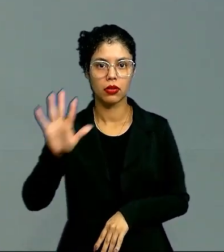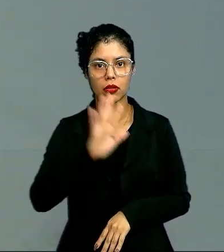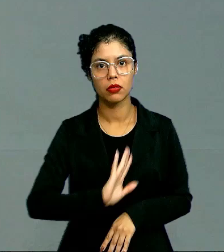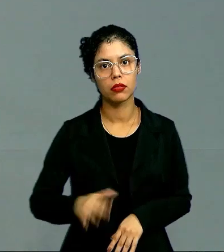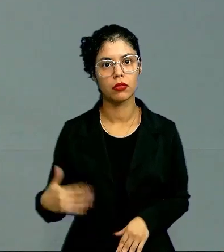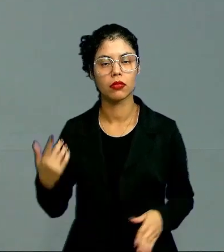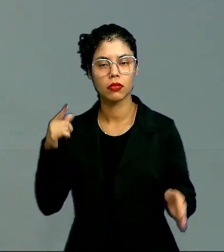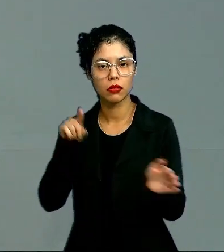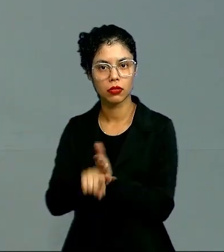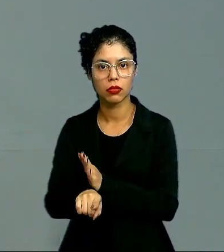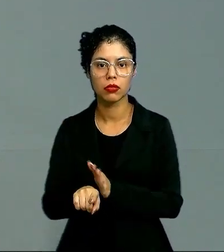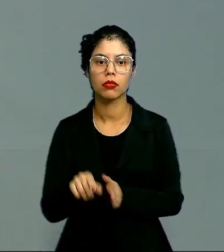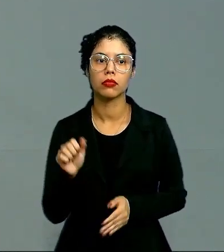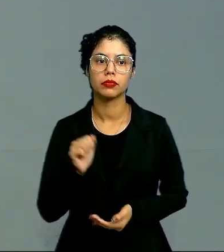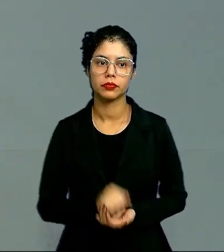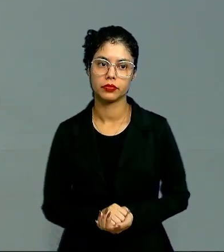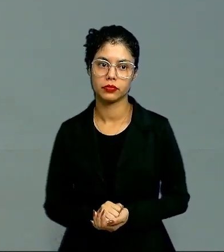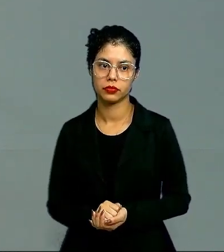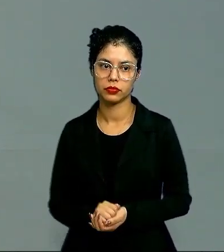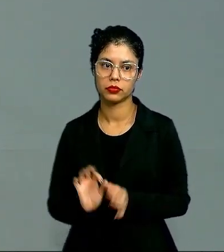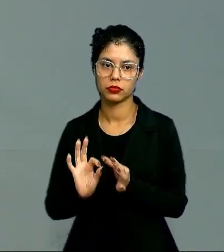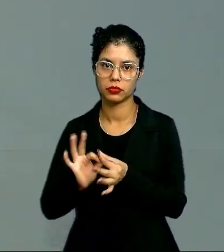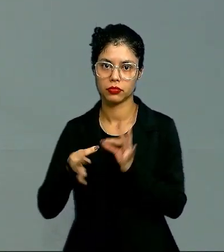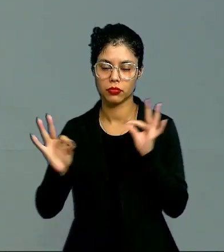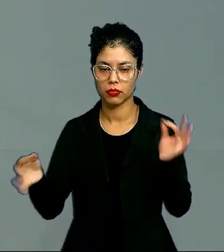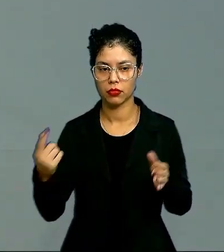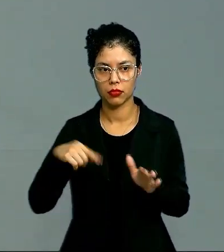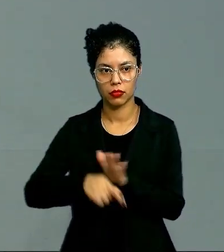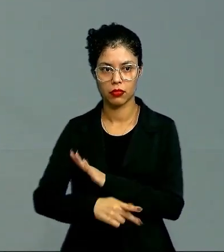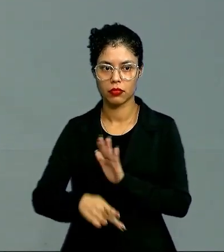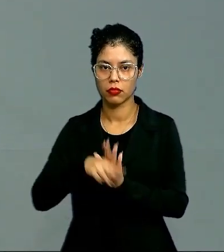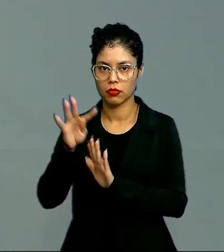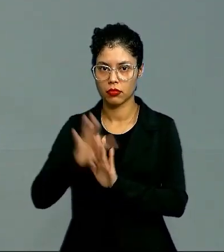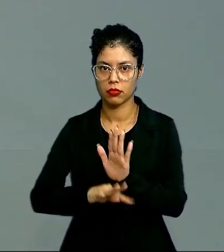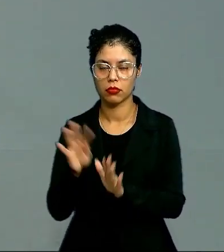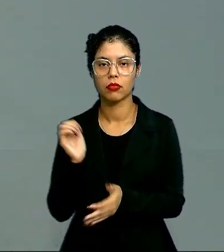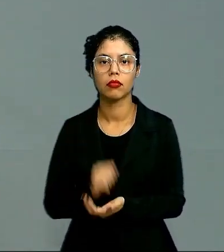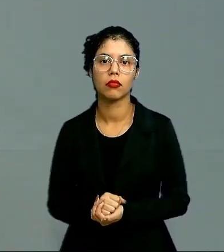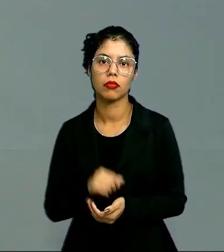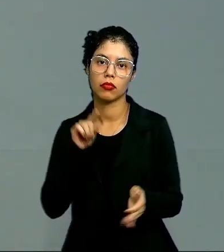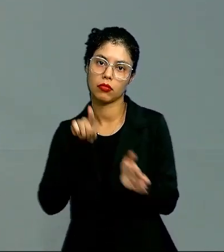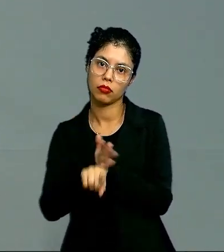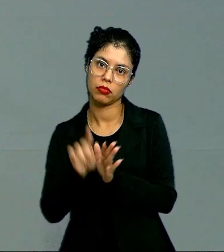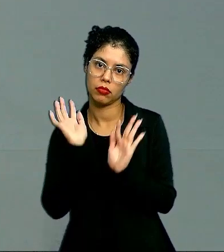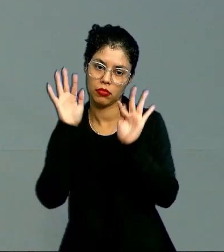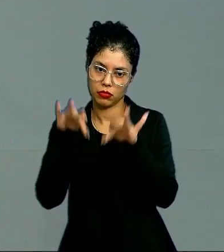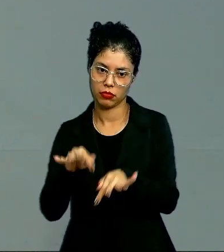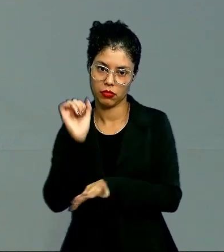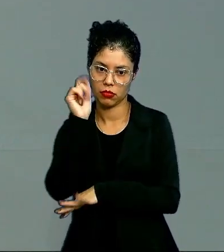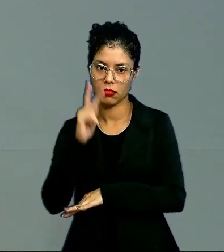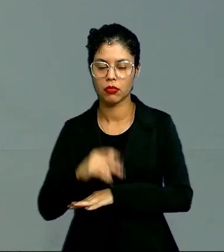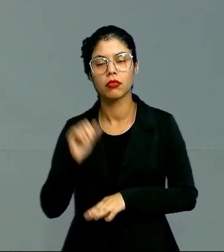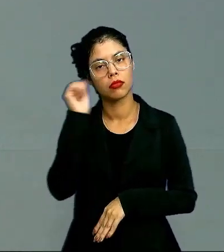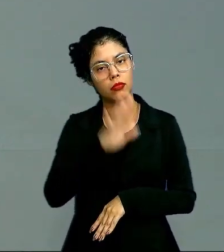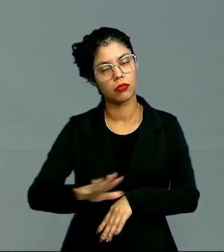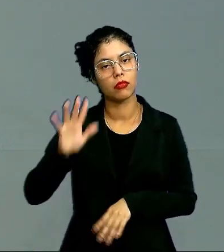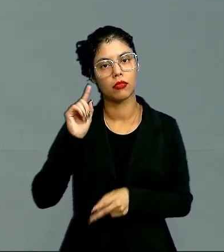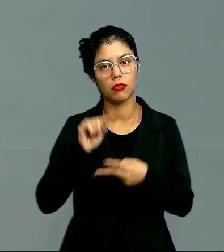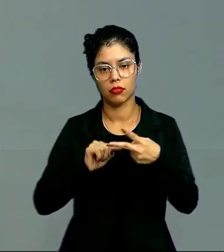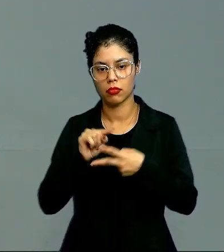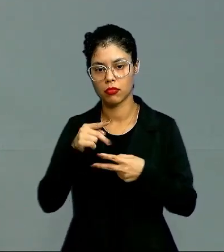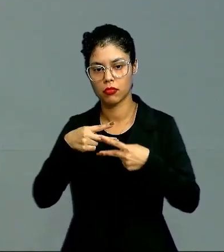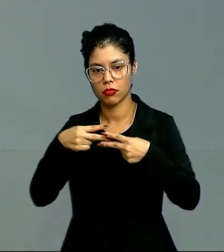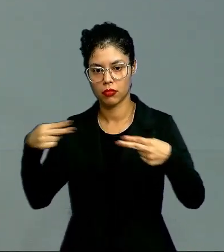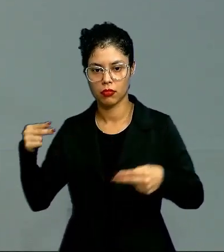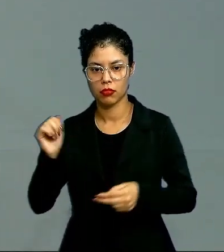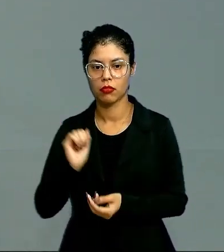a pergunta ela é muito extensa, é porque vem um texto embutido na pergunta. Mas a pergunta ela está lá no final, tá? Geralmente nas duas últimas